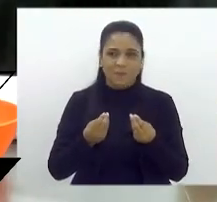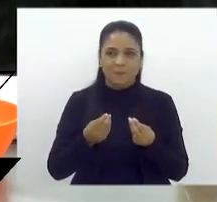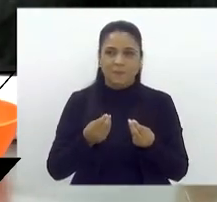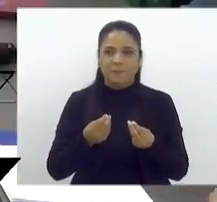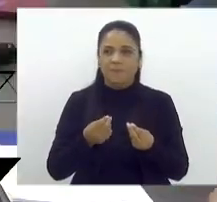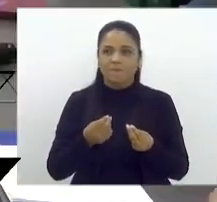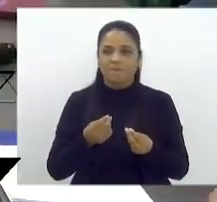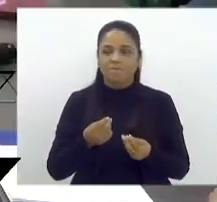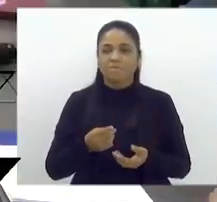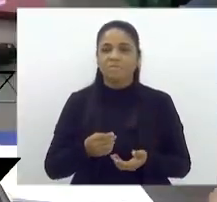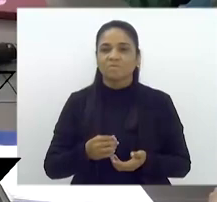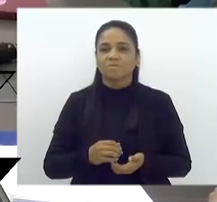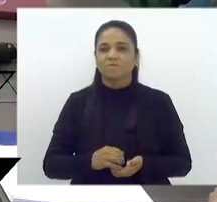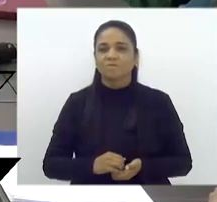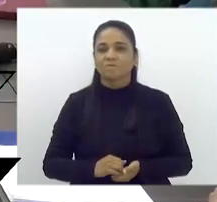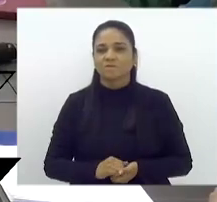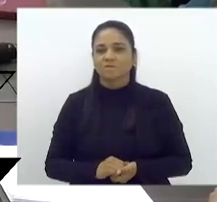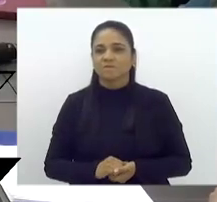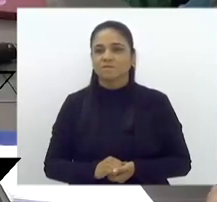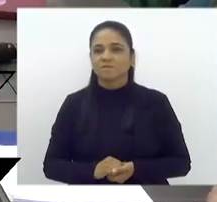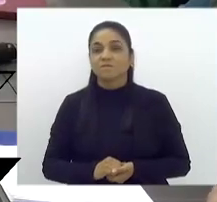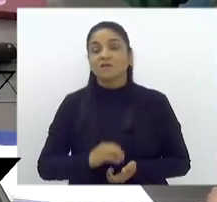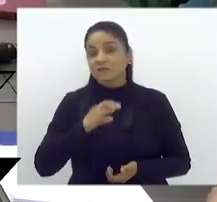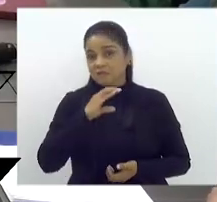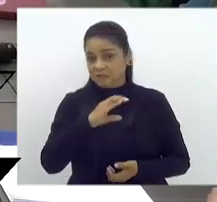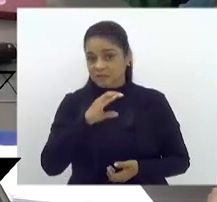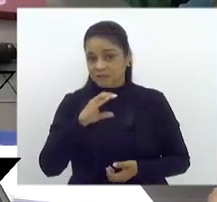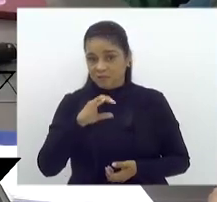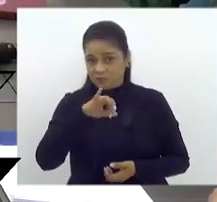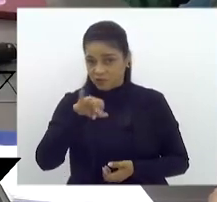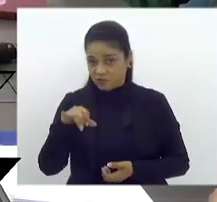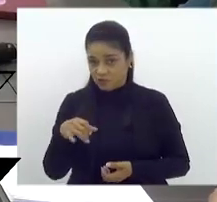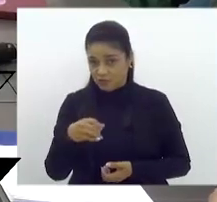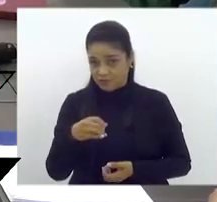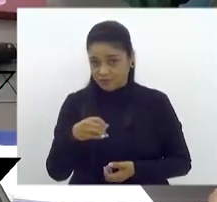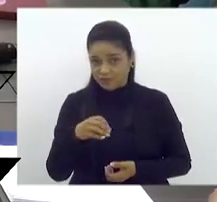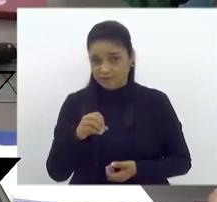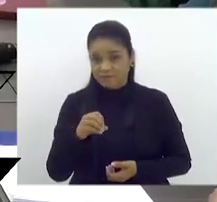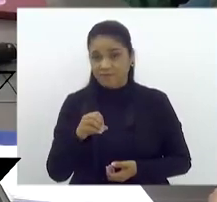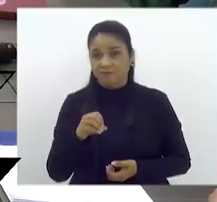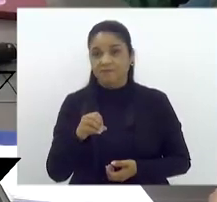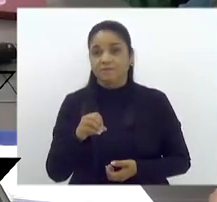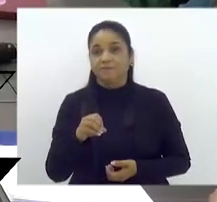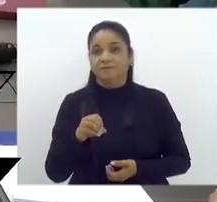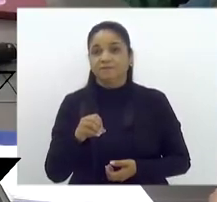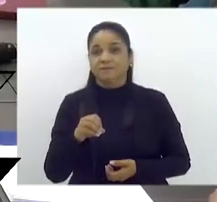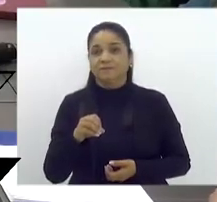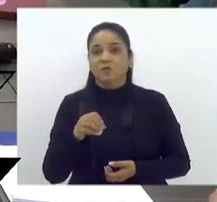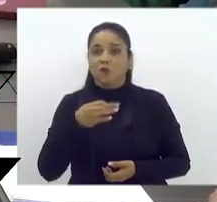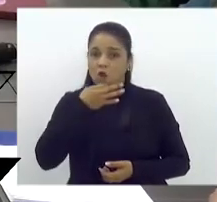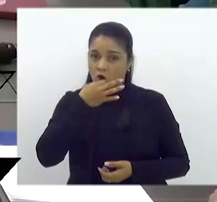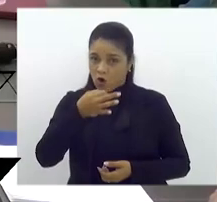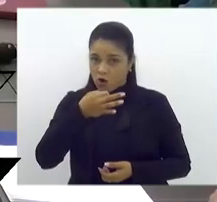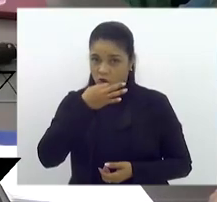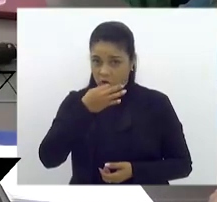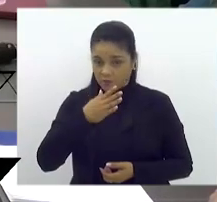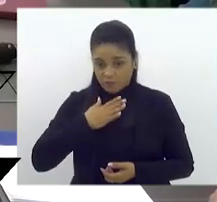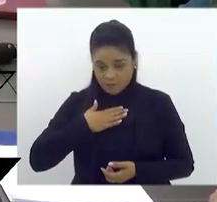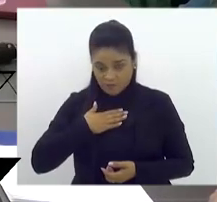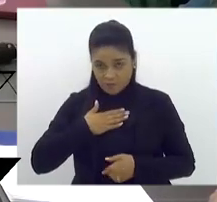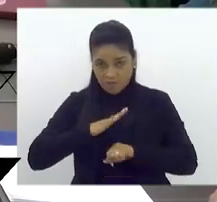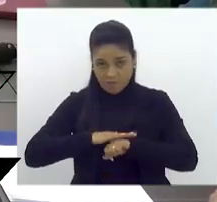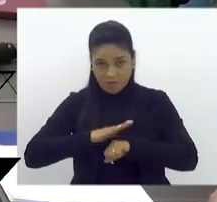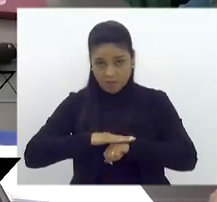presidente. E a CCJ, né, e que eu também vou opinar sobre isso, em